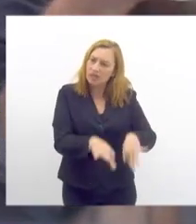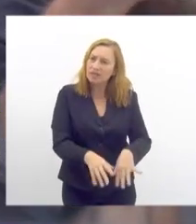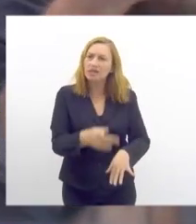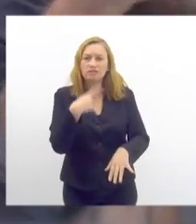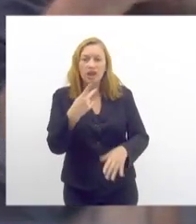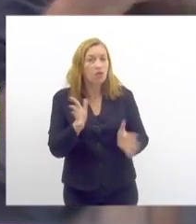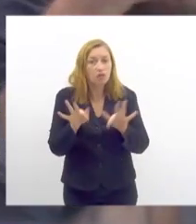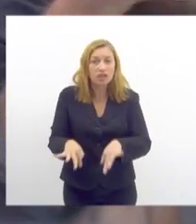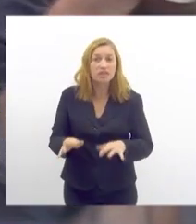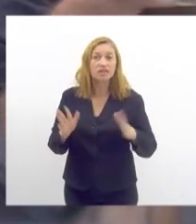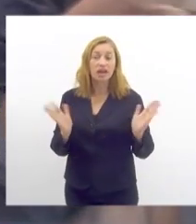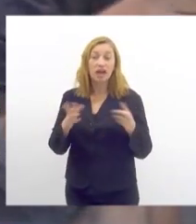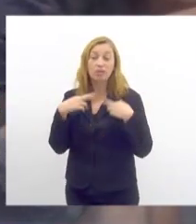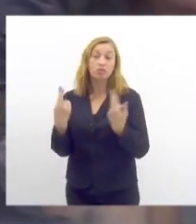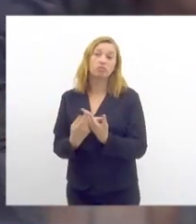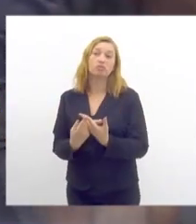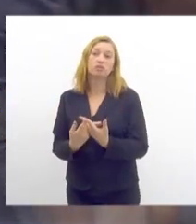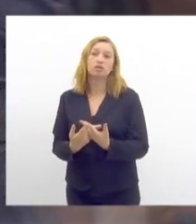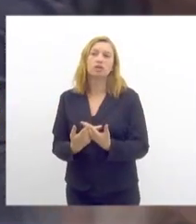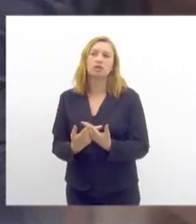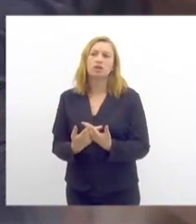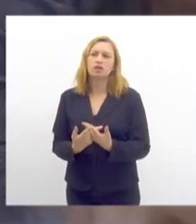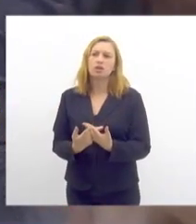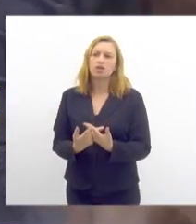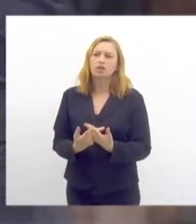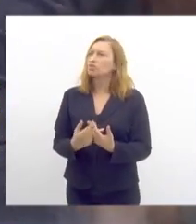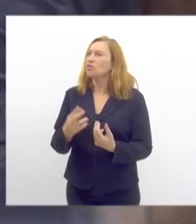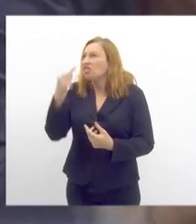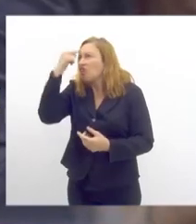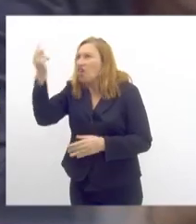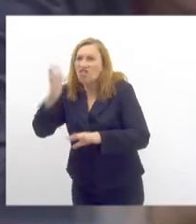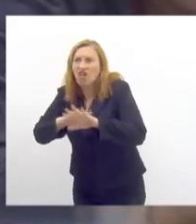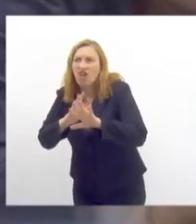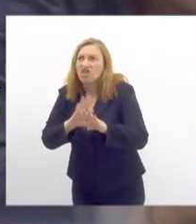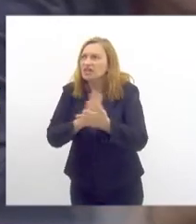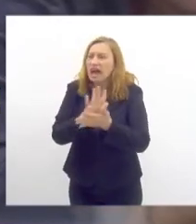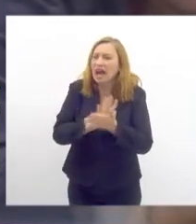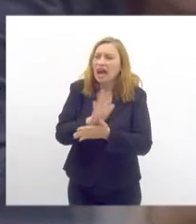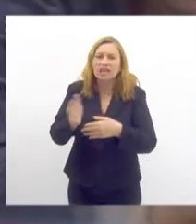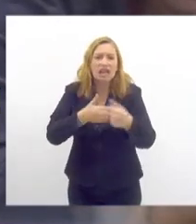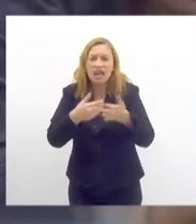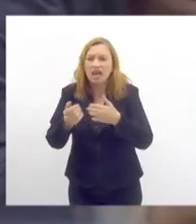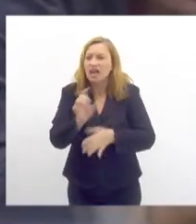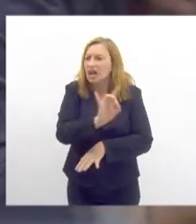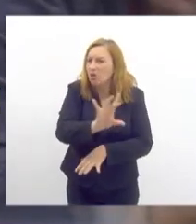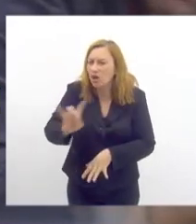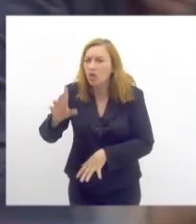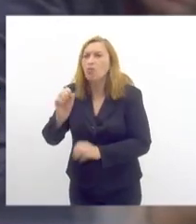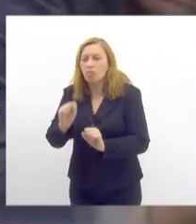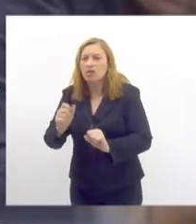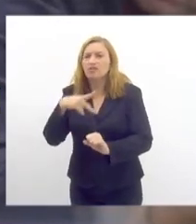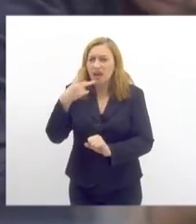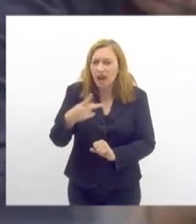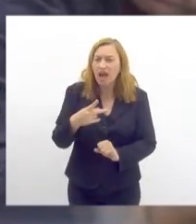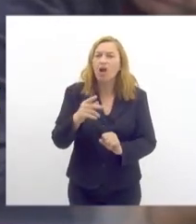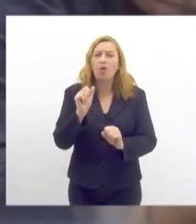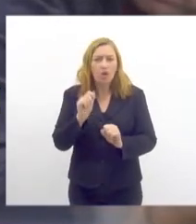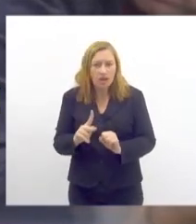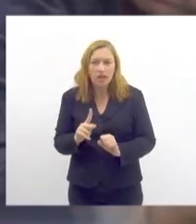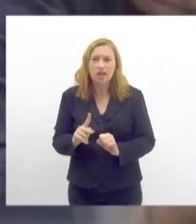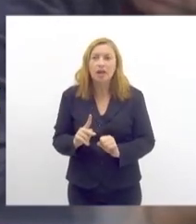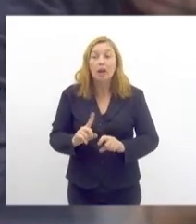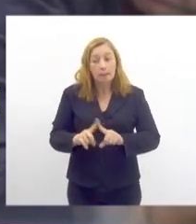terminar a sessão. Não estou levando para aspecto ideológico, todo mundo aqui tem direito a se manifestar, a falar o que quiser, tudo